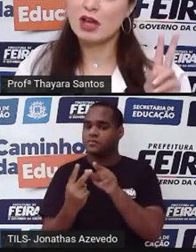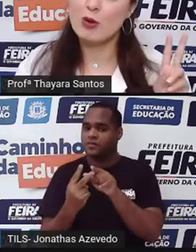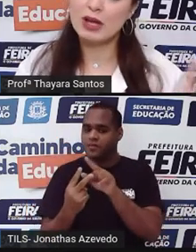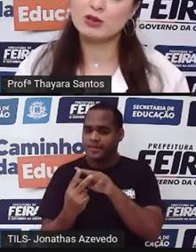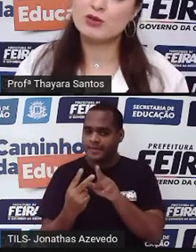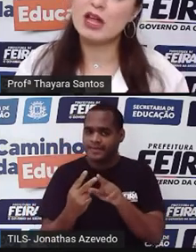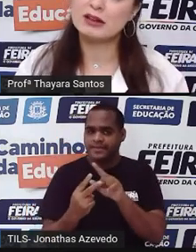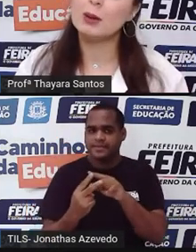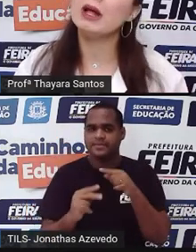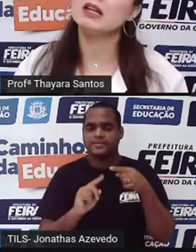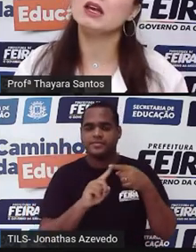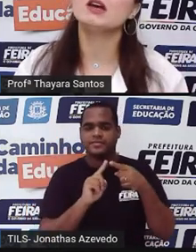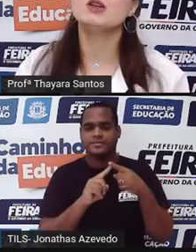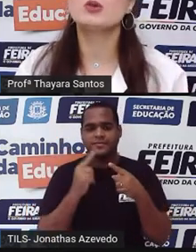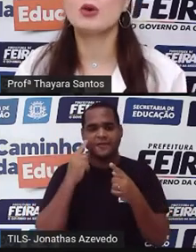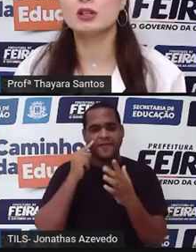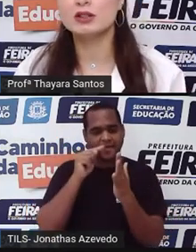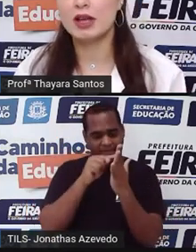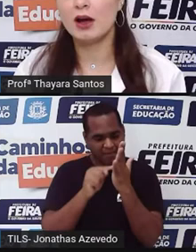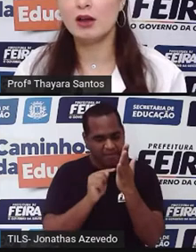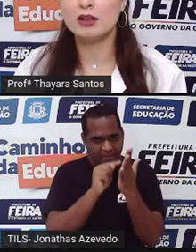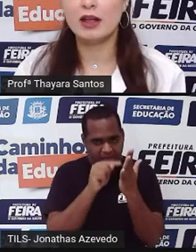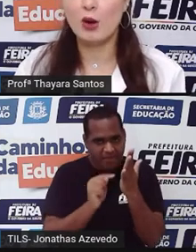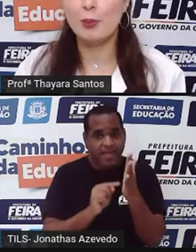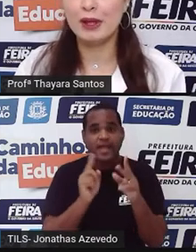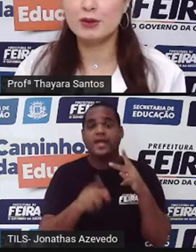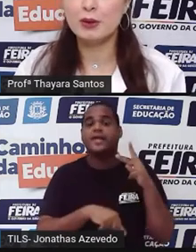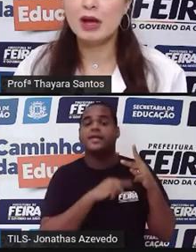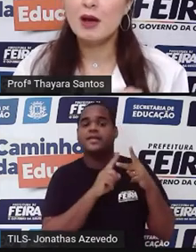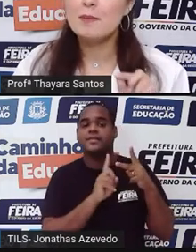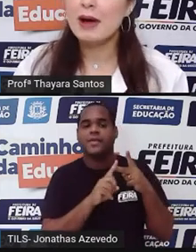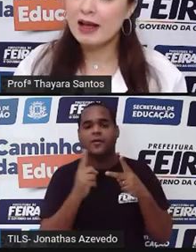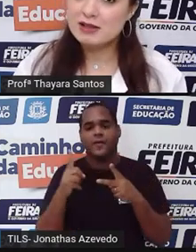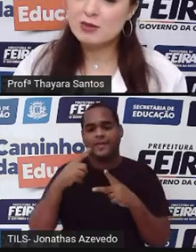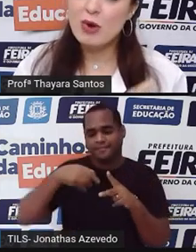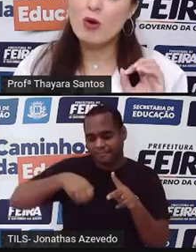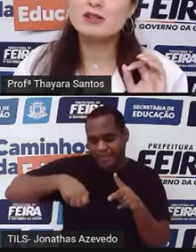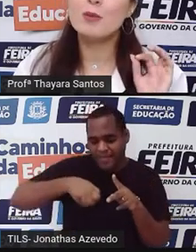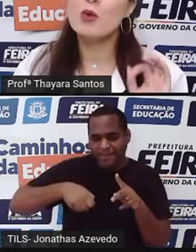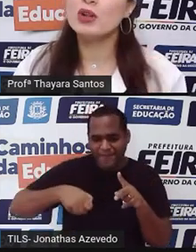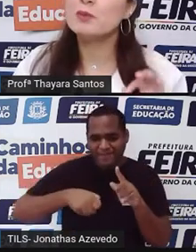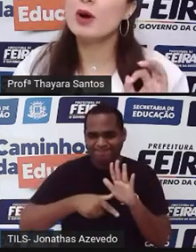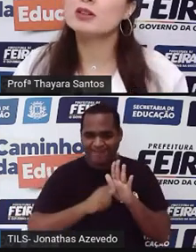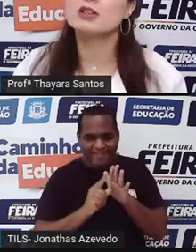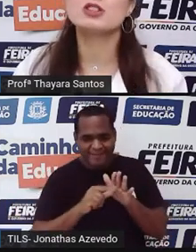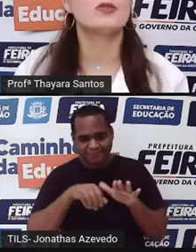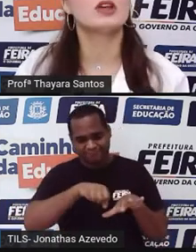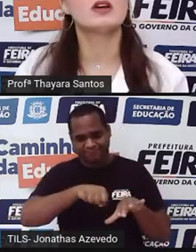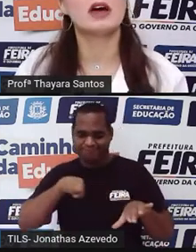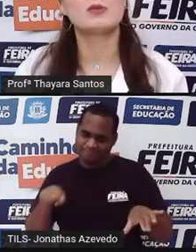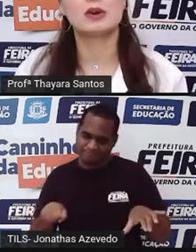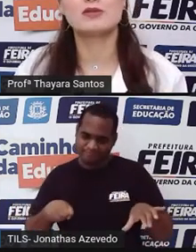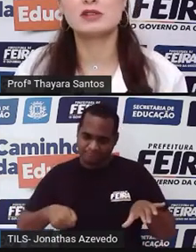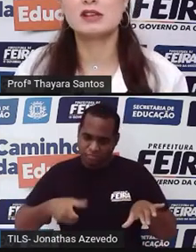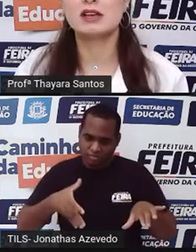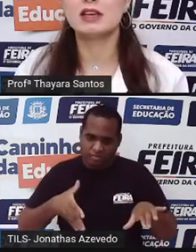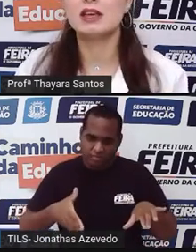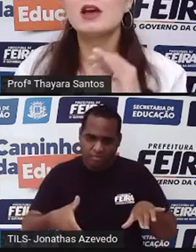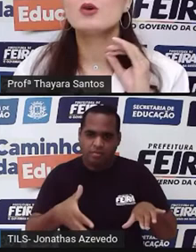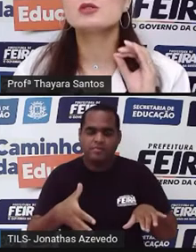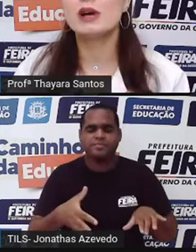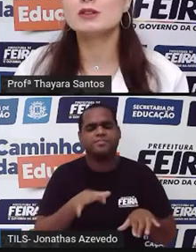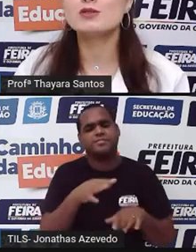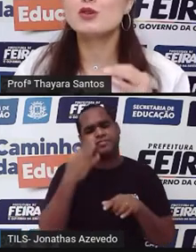conhecidos é o método da tabelinha e do coito interrompido Mas uma coisa muito importante que fique claro para